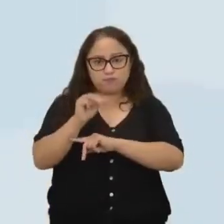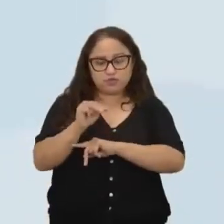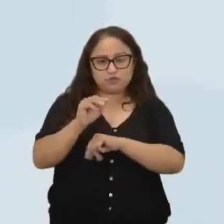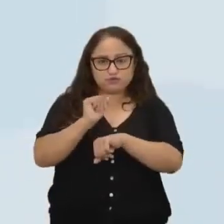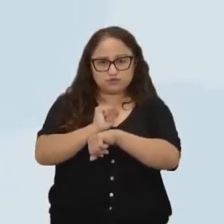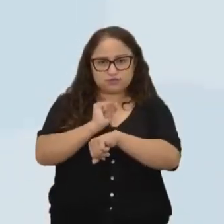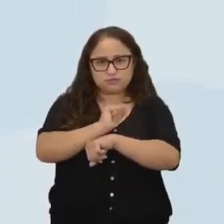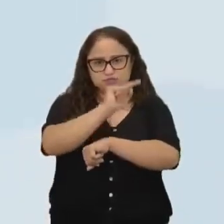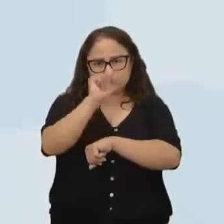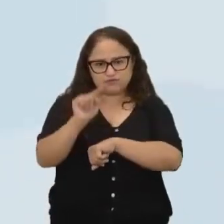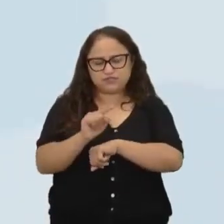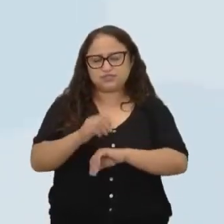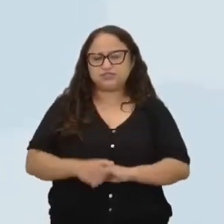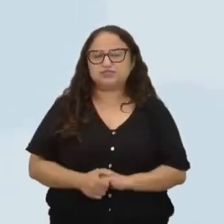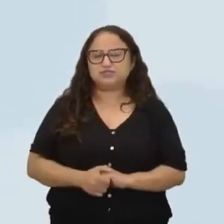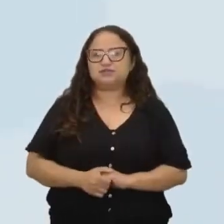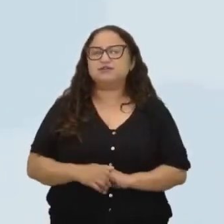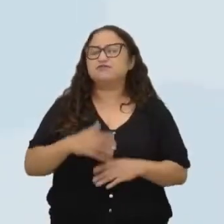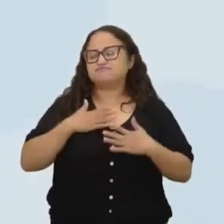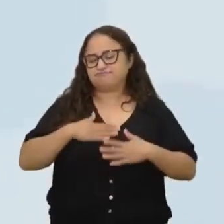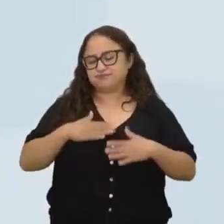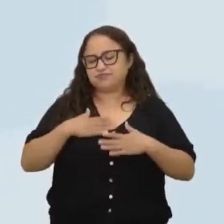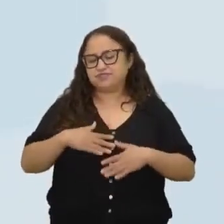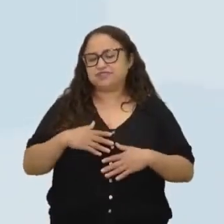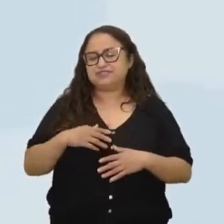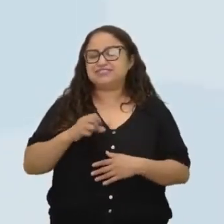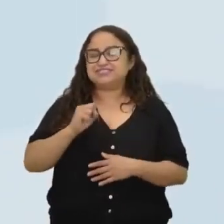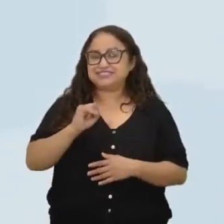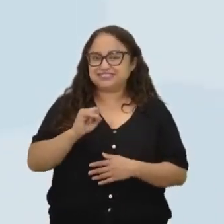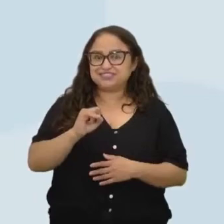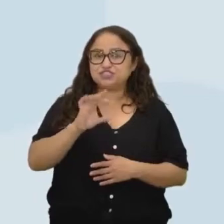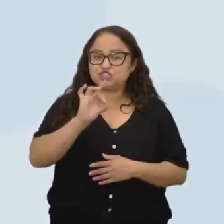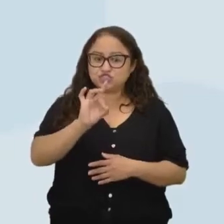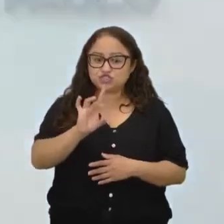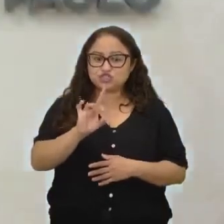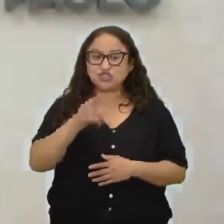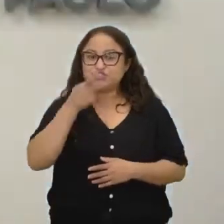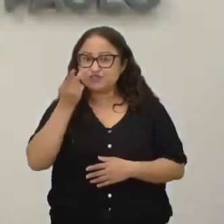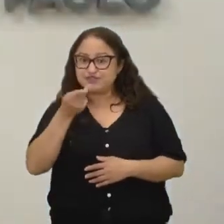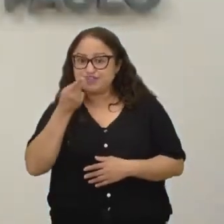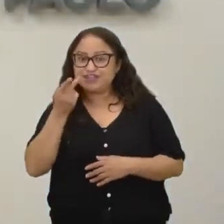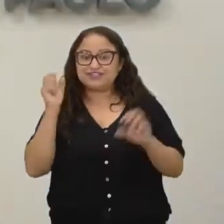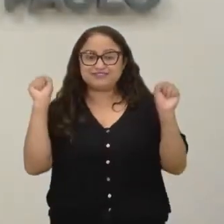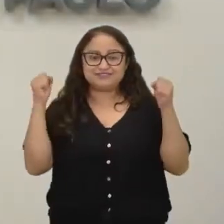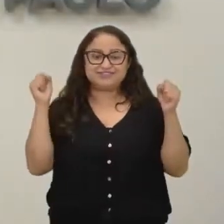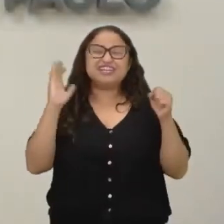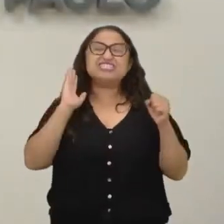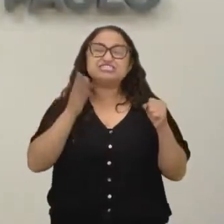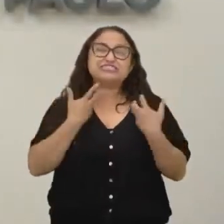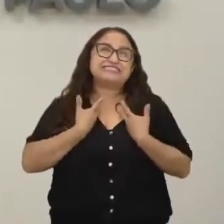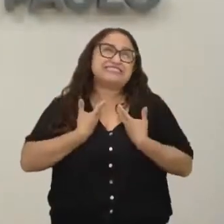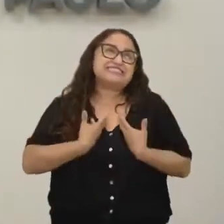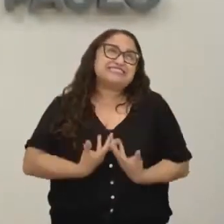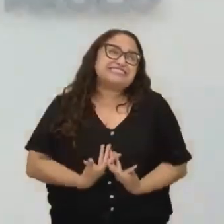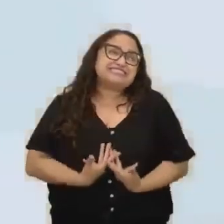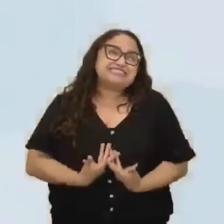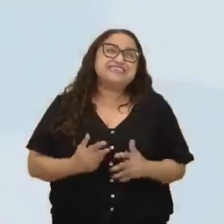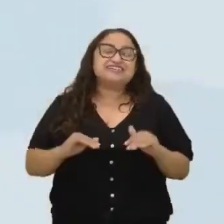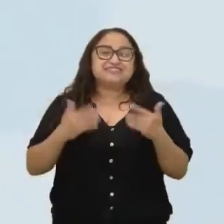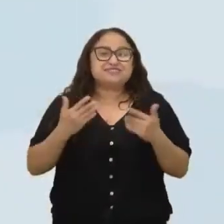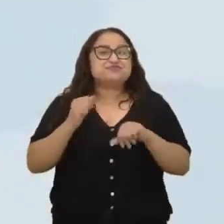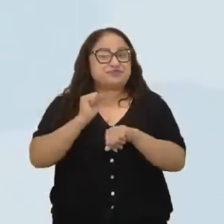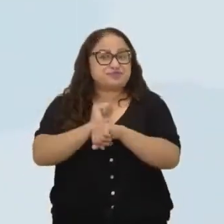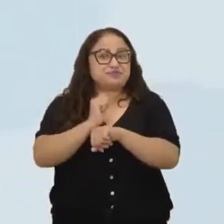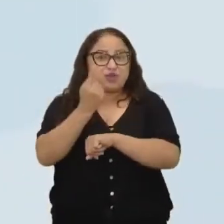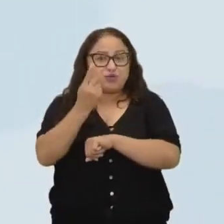vocês. Um minuto? É, vou dar um minuto só pra dar aquela descansada, porque... Você tá cansado? Só de falar com você e falar educação física eu já cansei, entendeu? Então, qual a finalidade desse